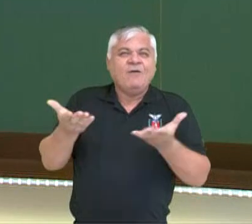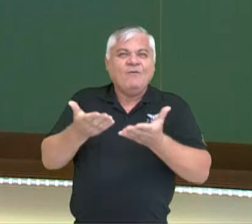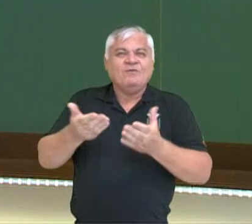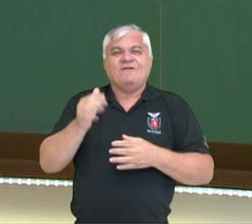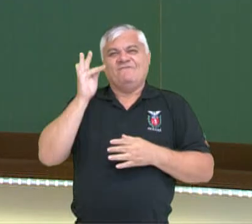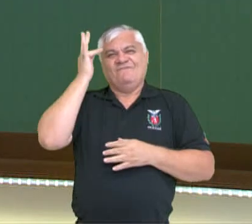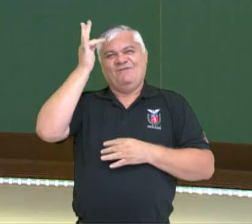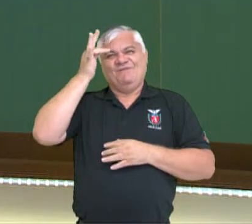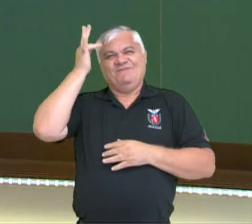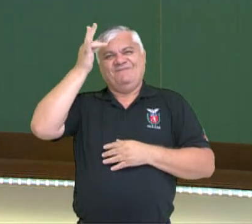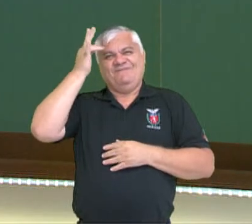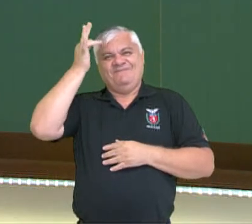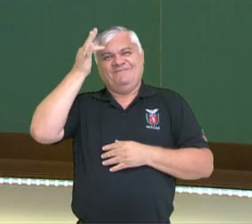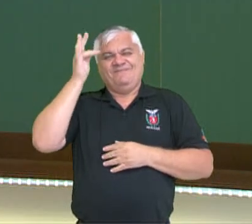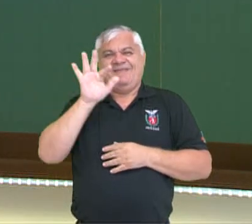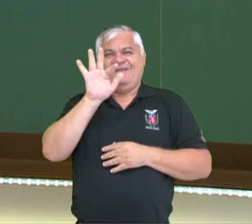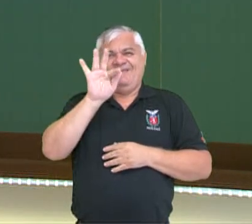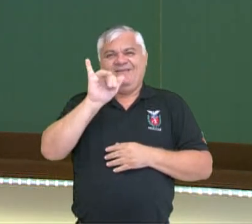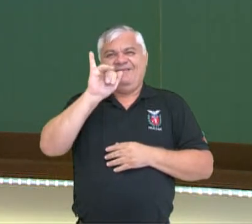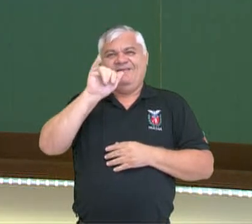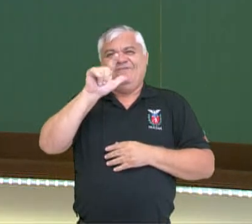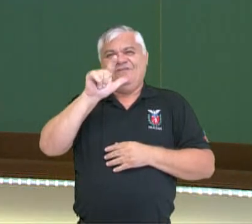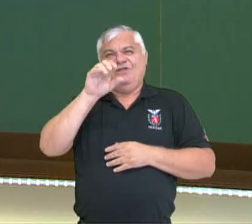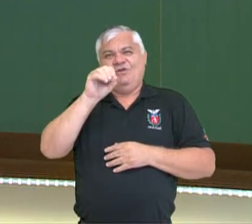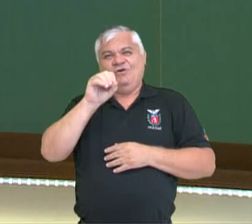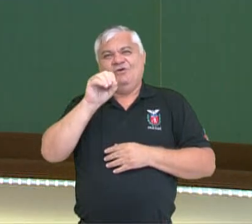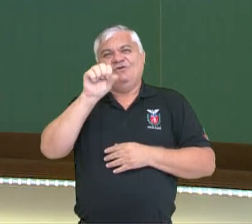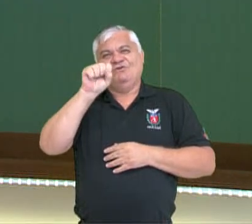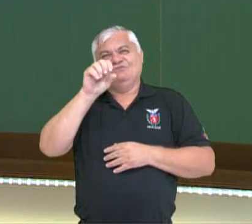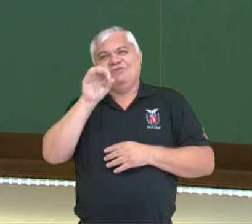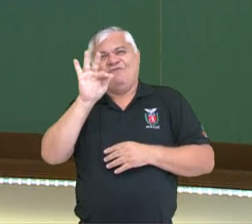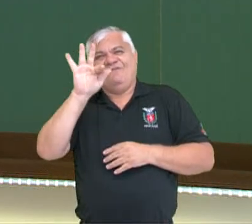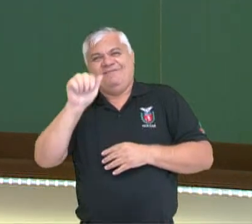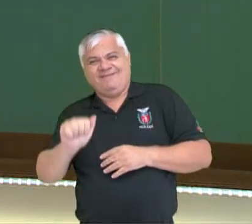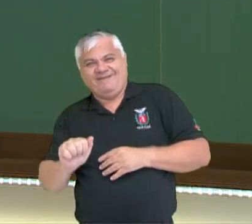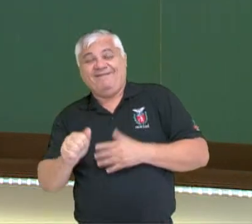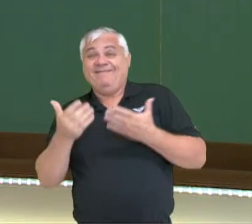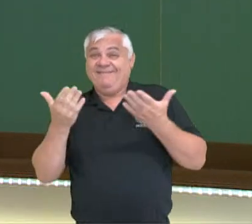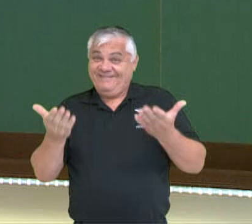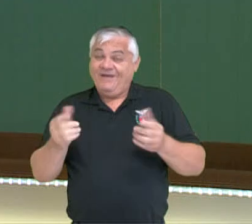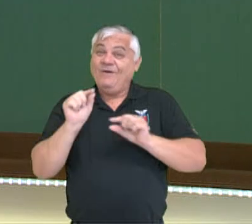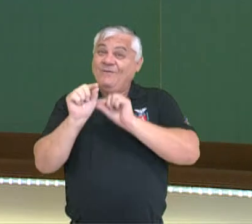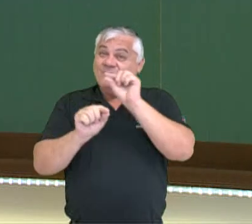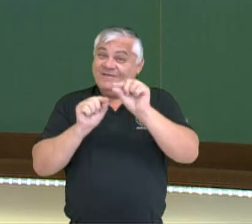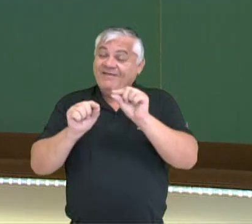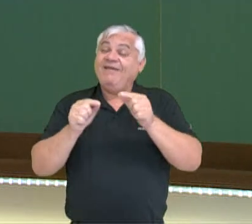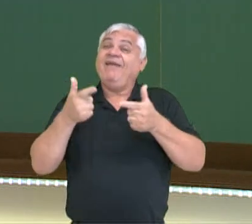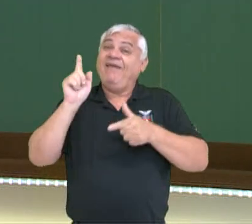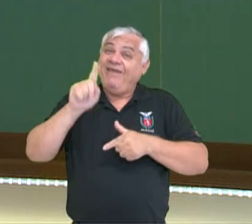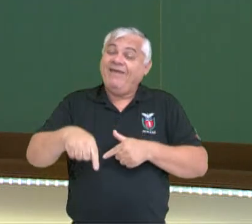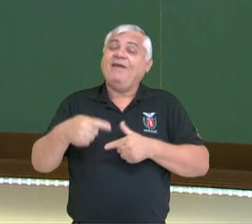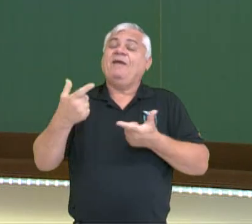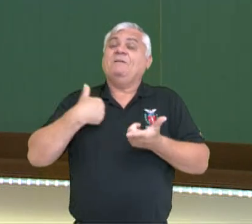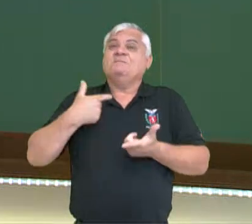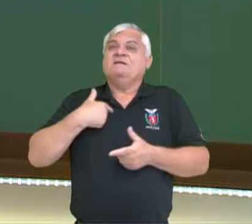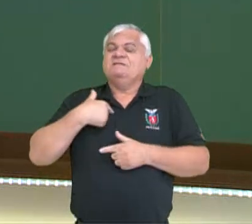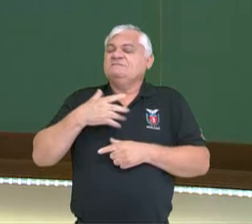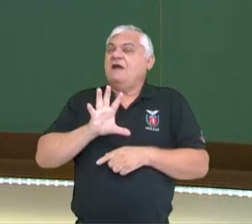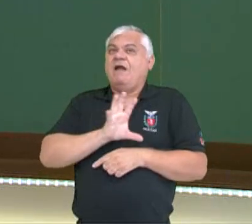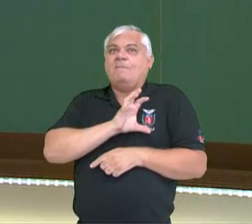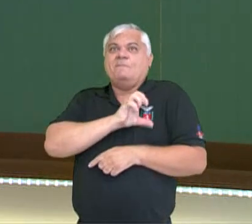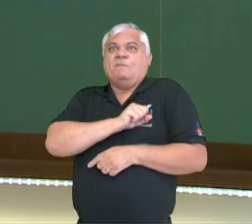até a palavra no seu grego ali no original, né? Então a filosofia nada mais é do que esse amor